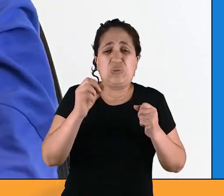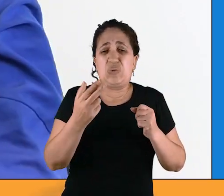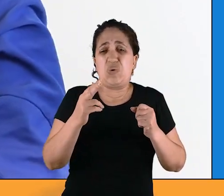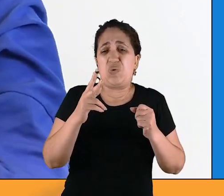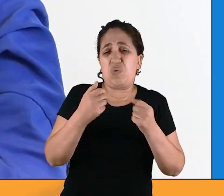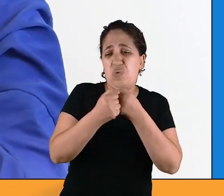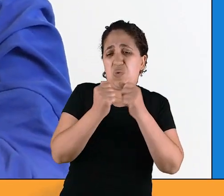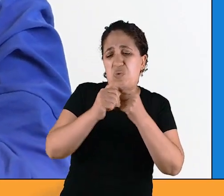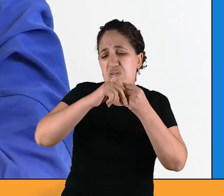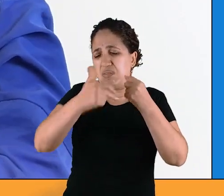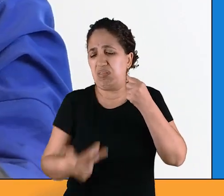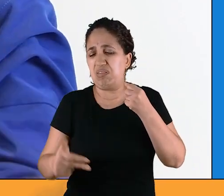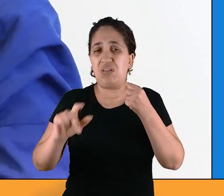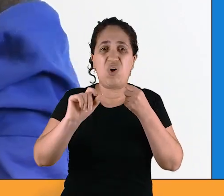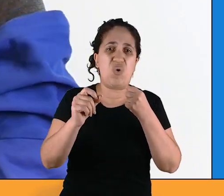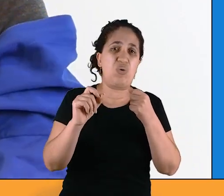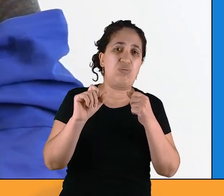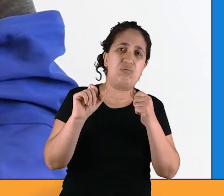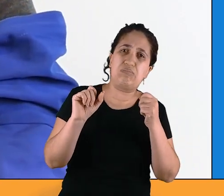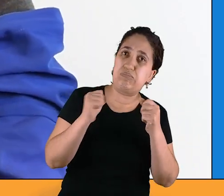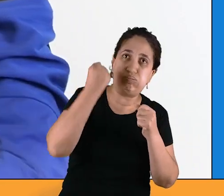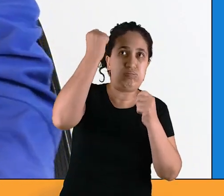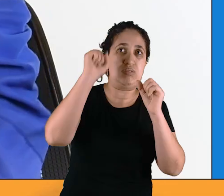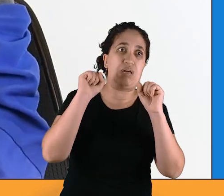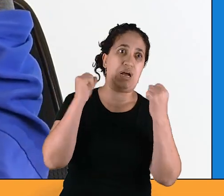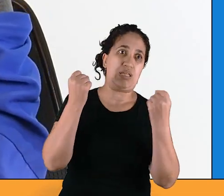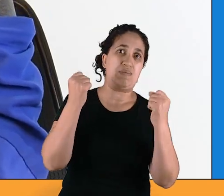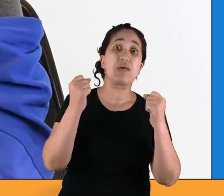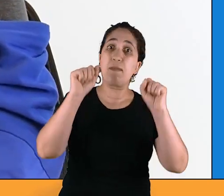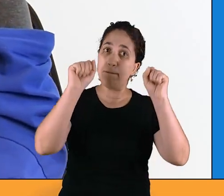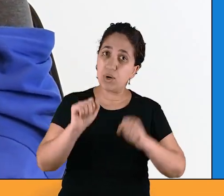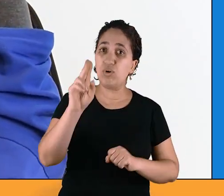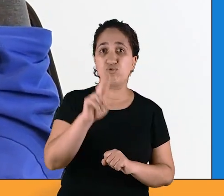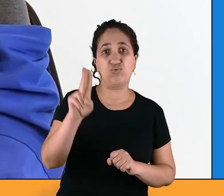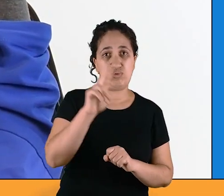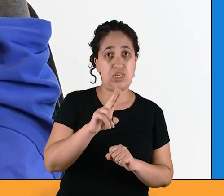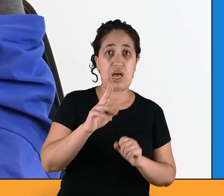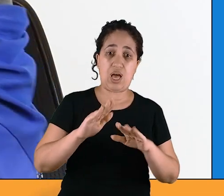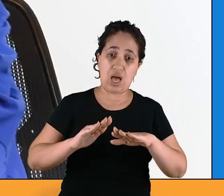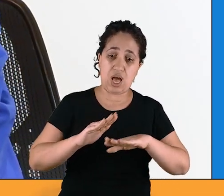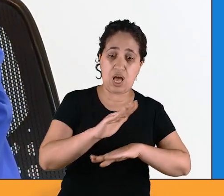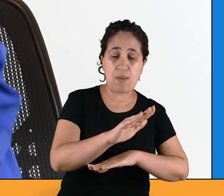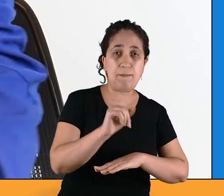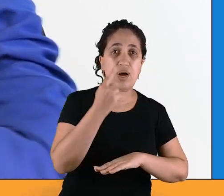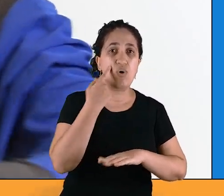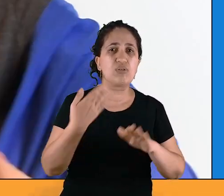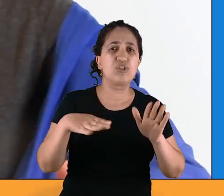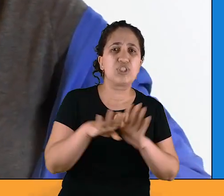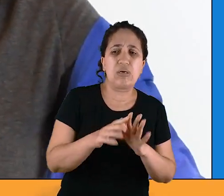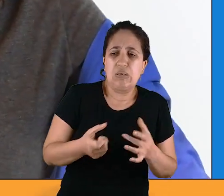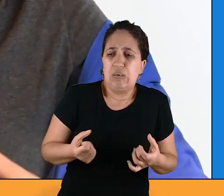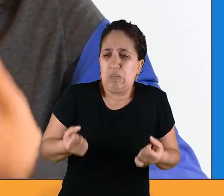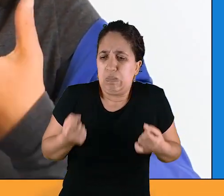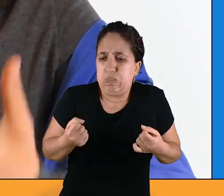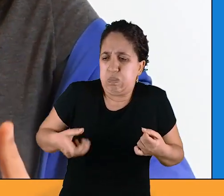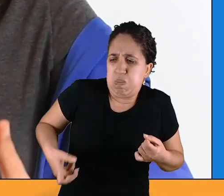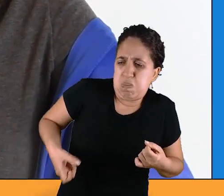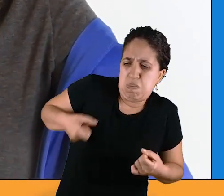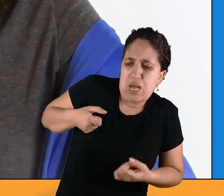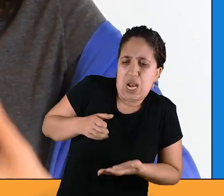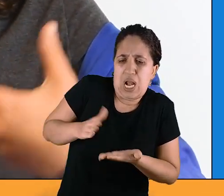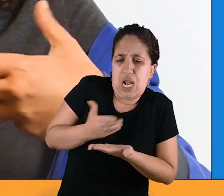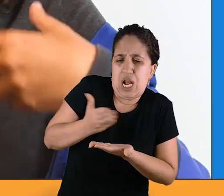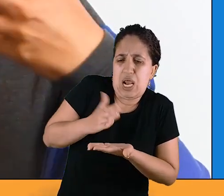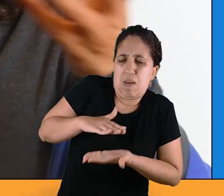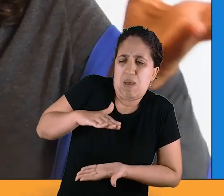ou descendo do ônibus, ou exagerando na academia, você também pode usar a rampa. Se você chega no espaço carregado, com uma mala